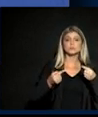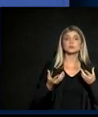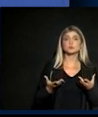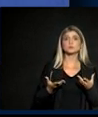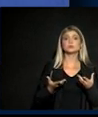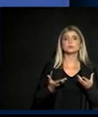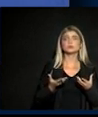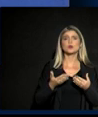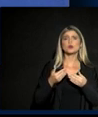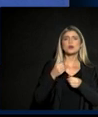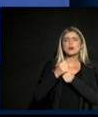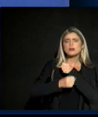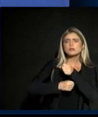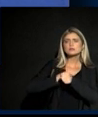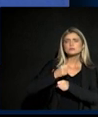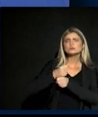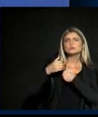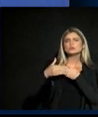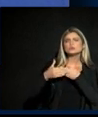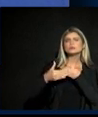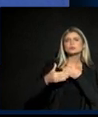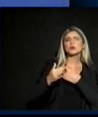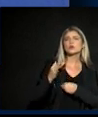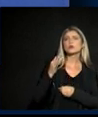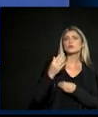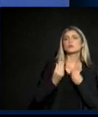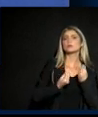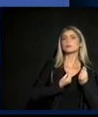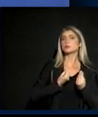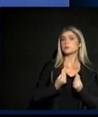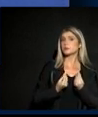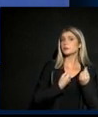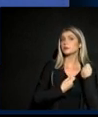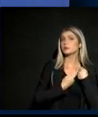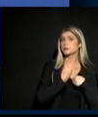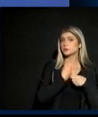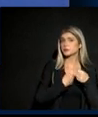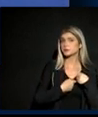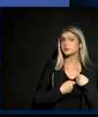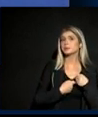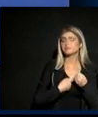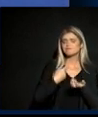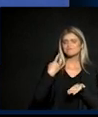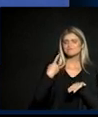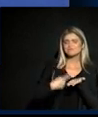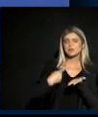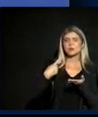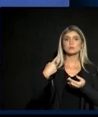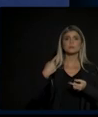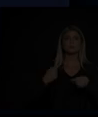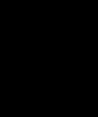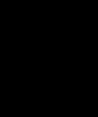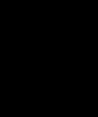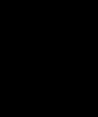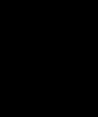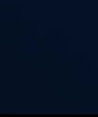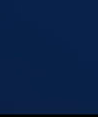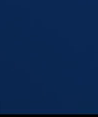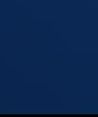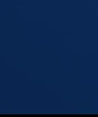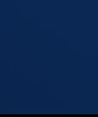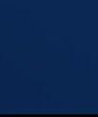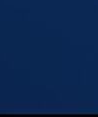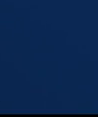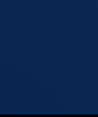ao longo dos próximos anos e com essa esse marco político tão relevante